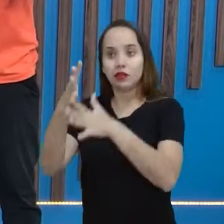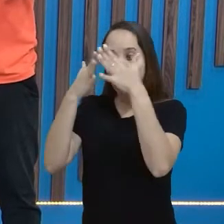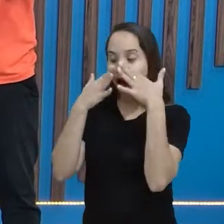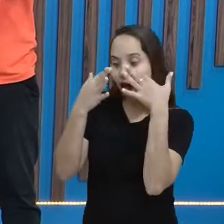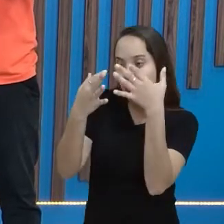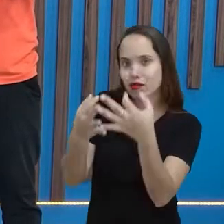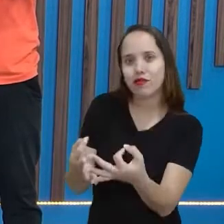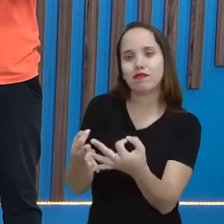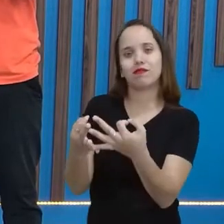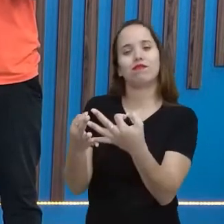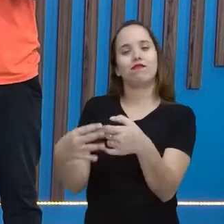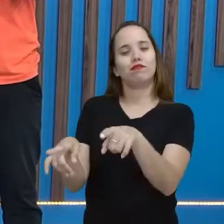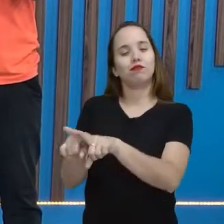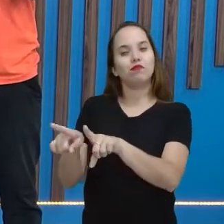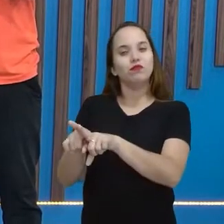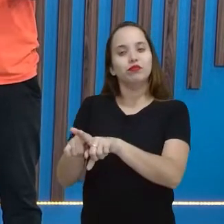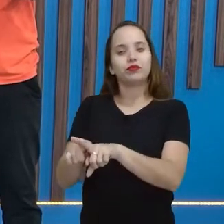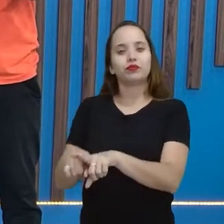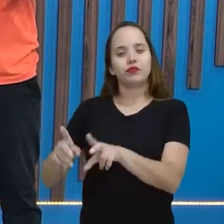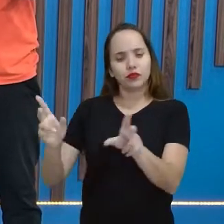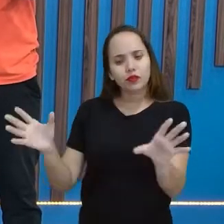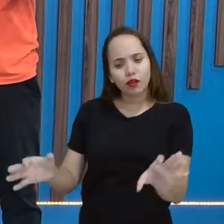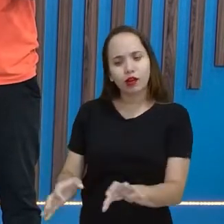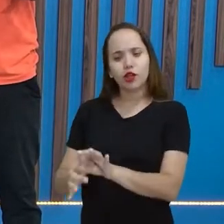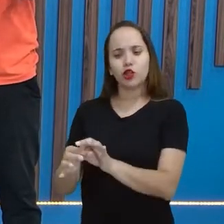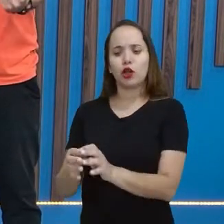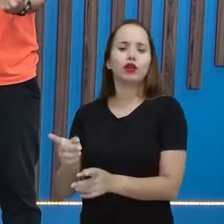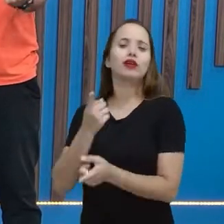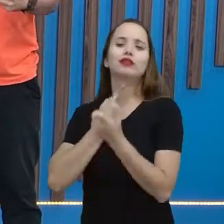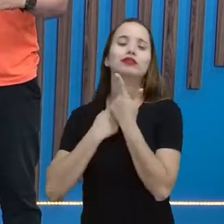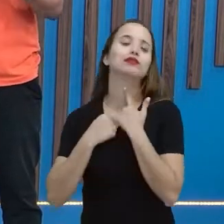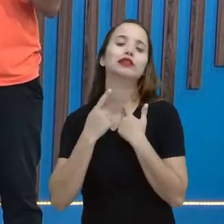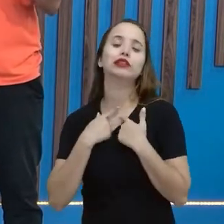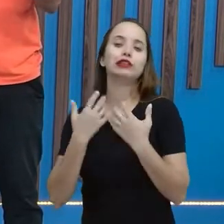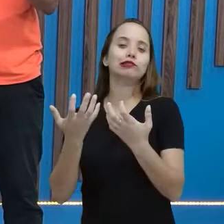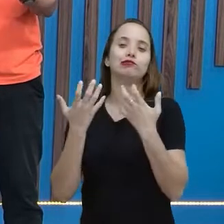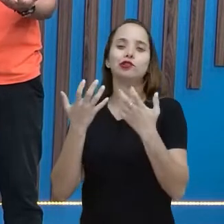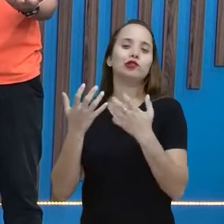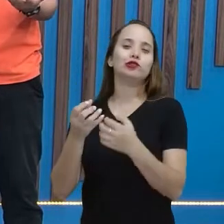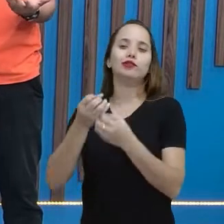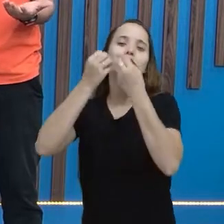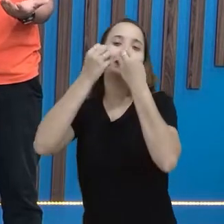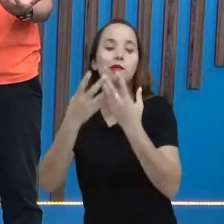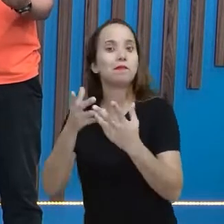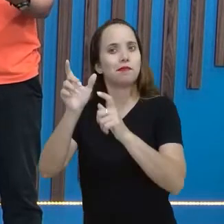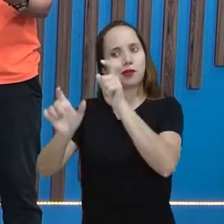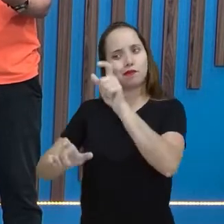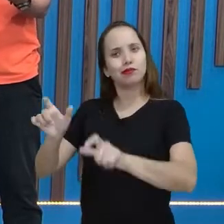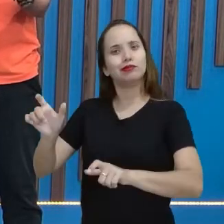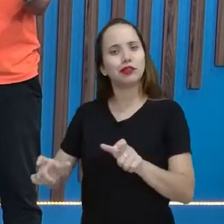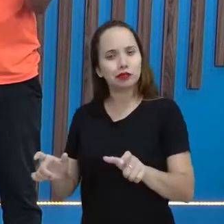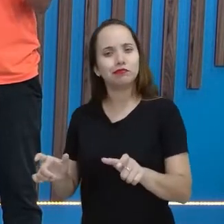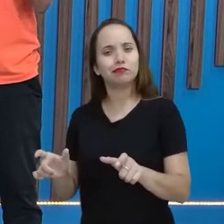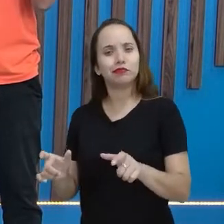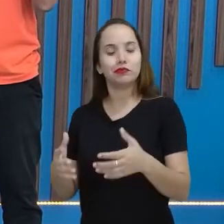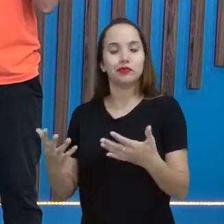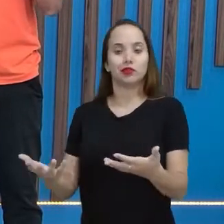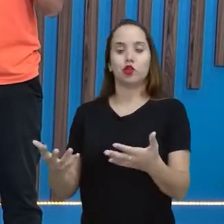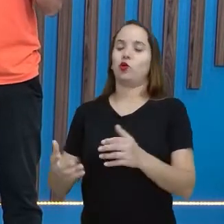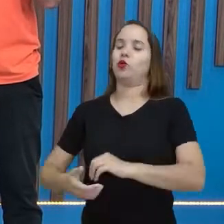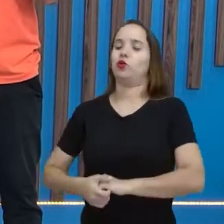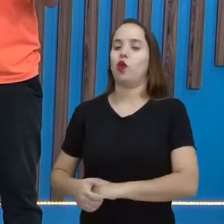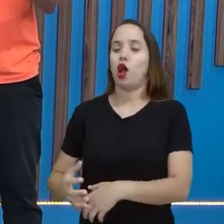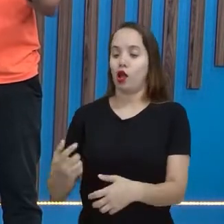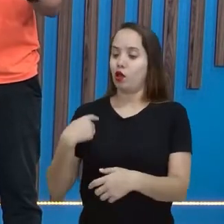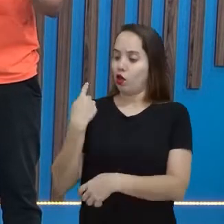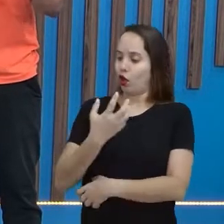atenção, né? Está relacionada a esse desejo de querer bem ao outro, né? Então, do mesmo jeito que a gente